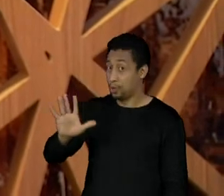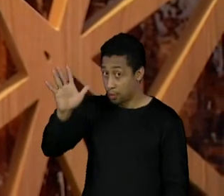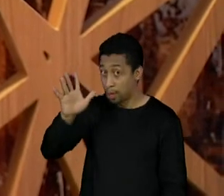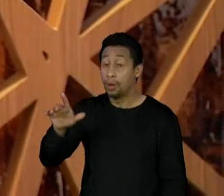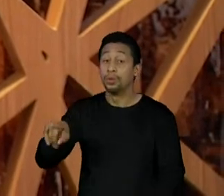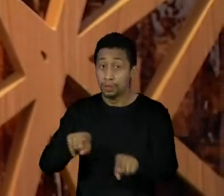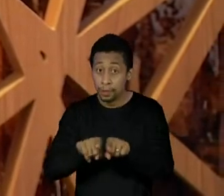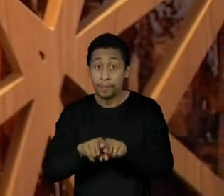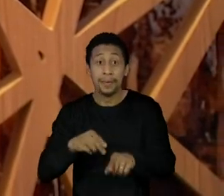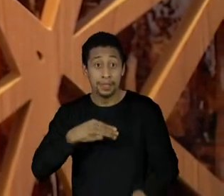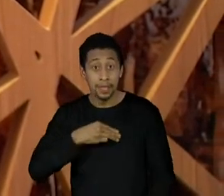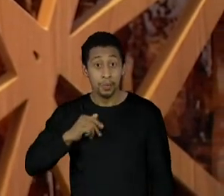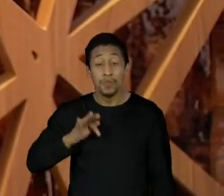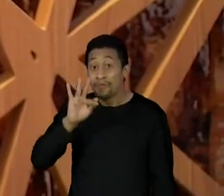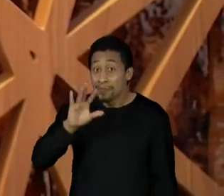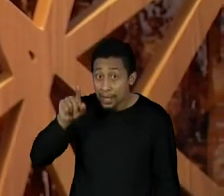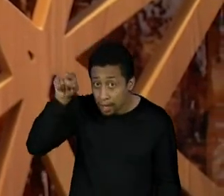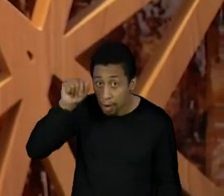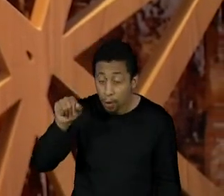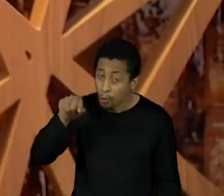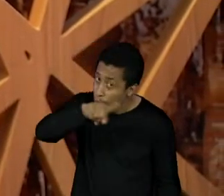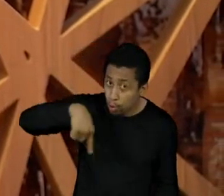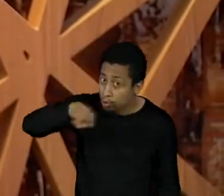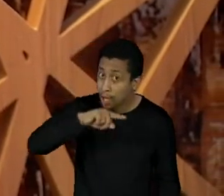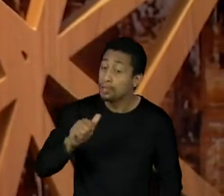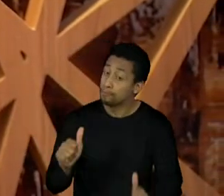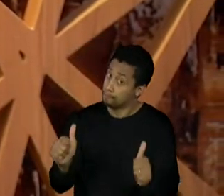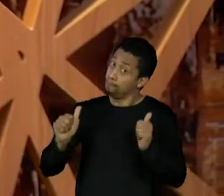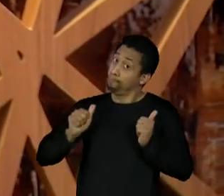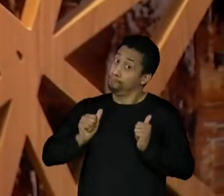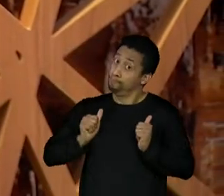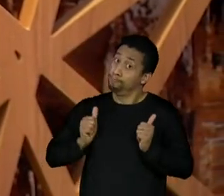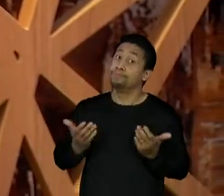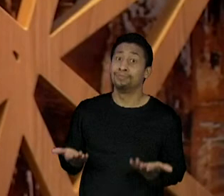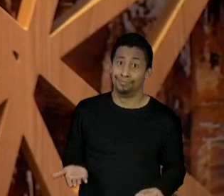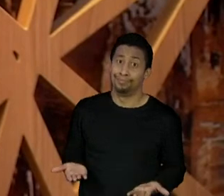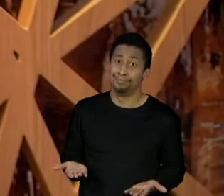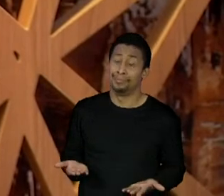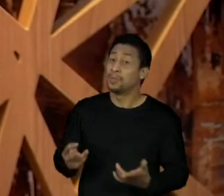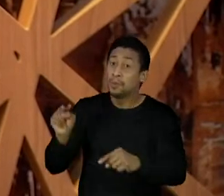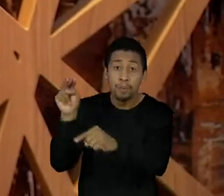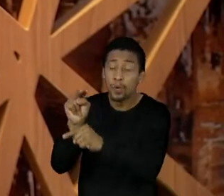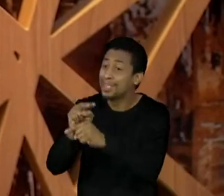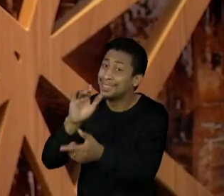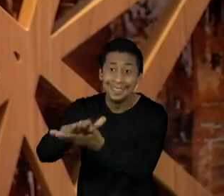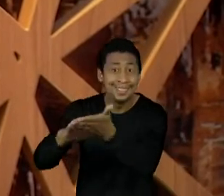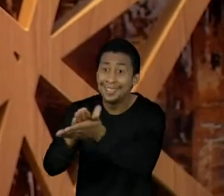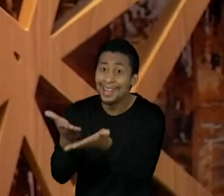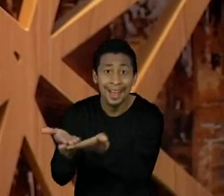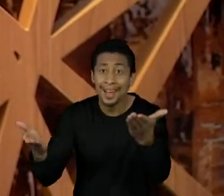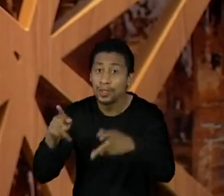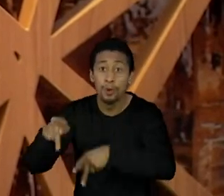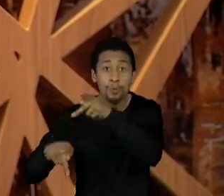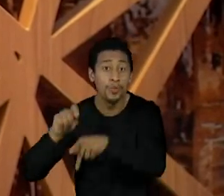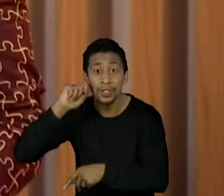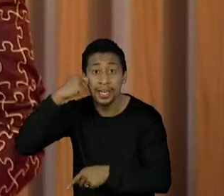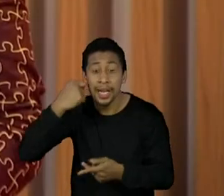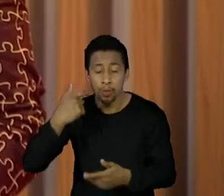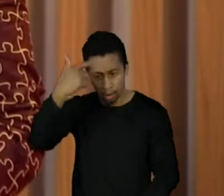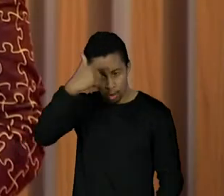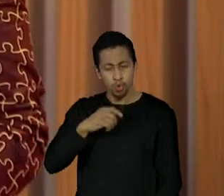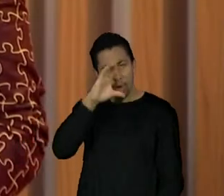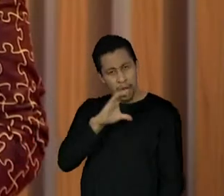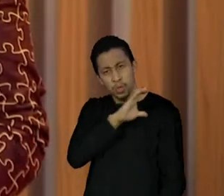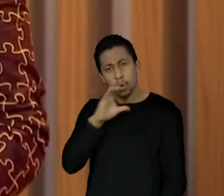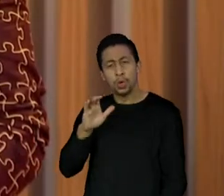Público Estadual. Vocês estão sendo omissos na defesa do povo negro. Eu falo como negro católico, mas são meus irmãos